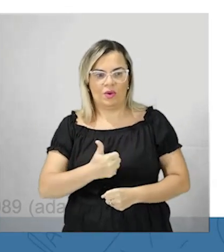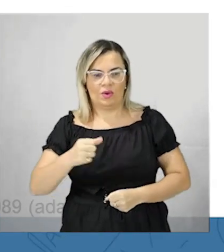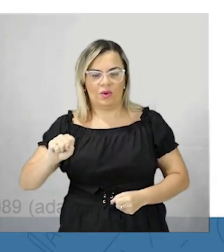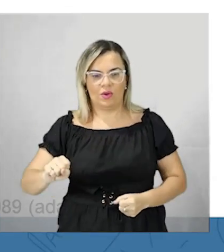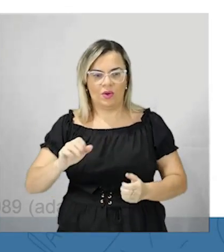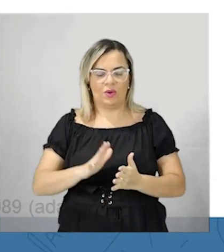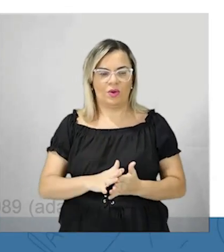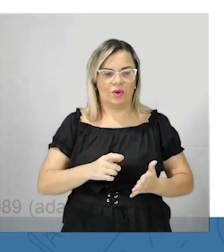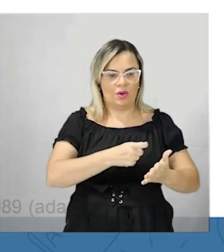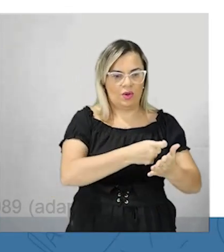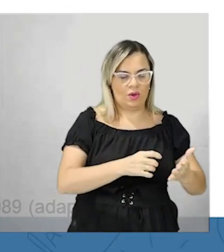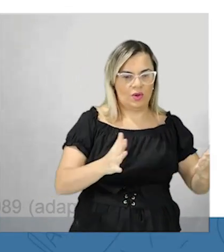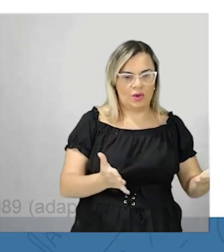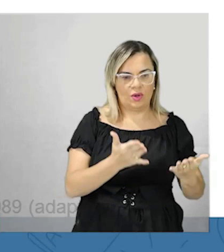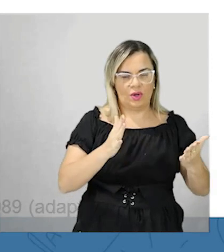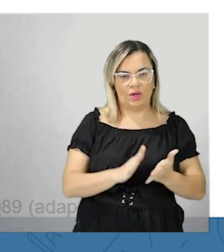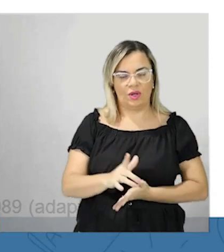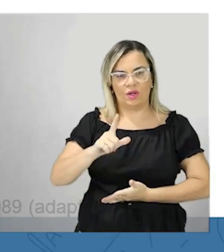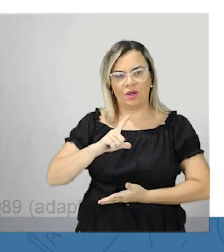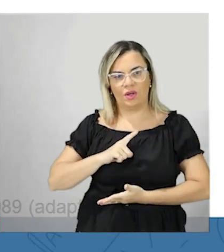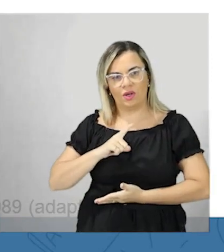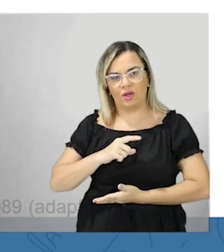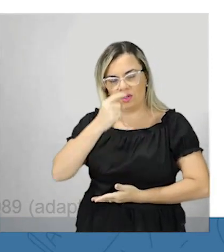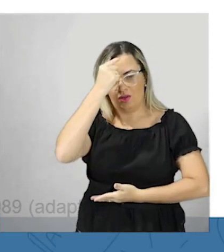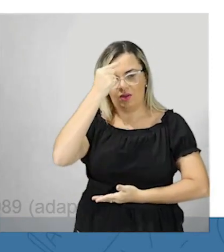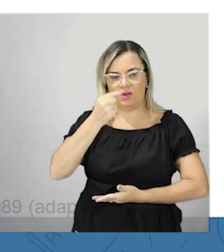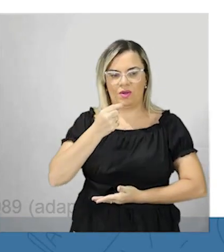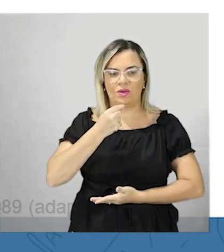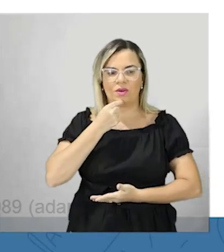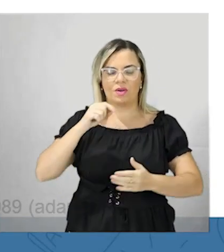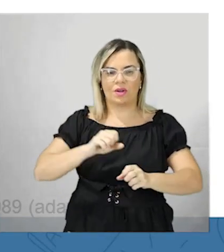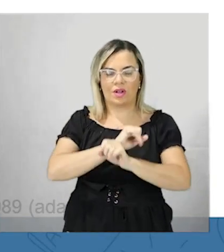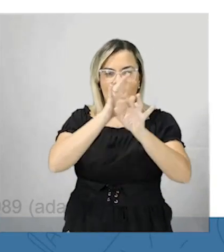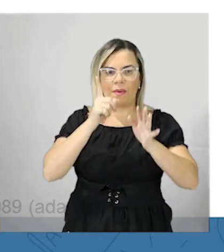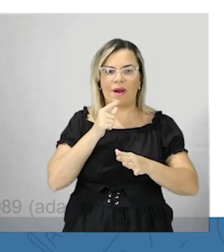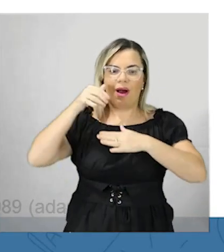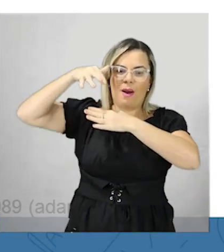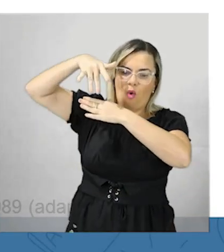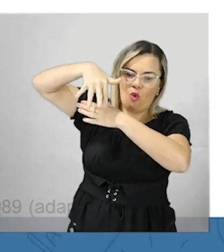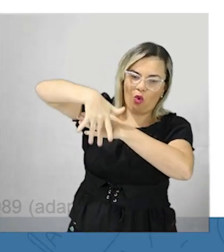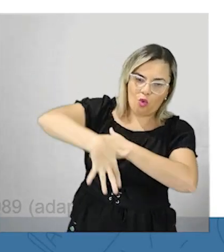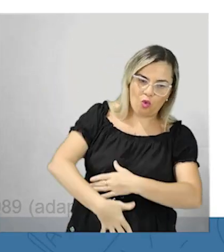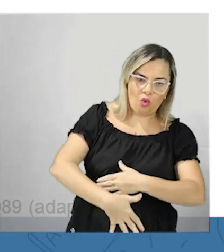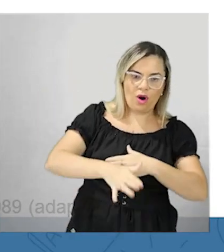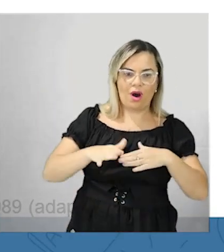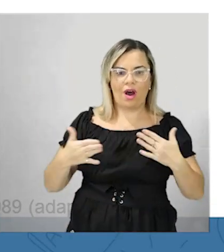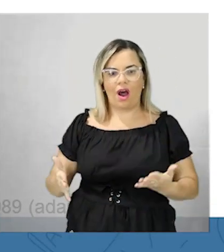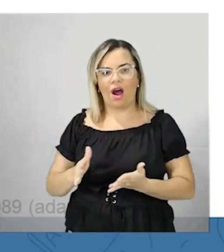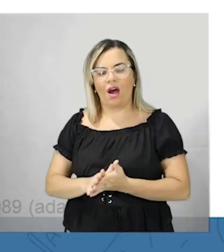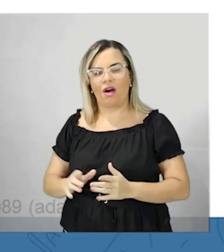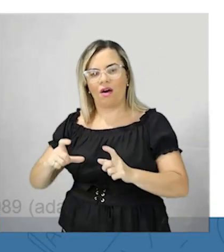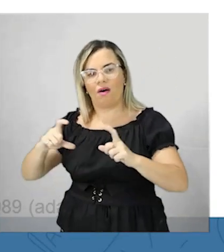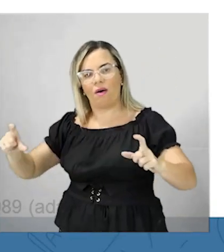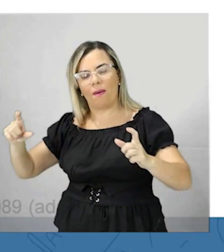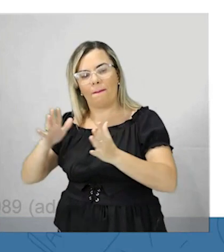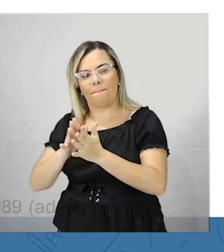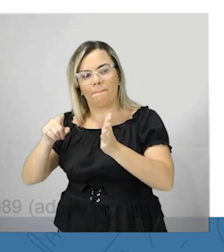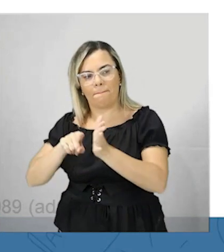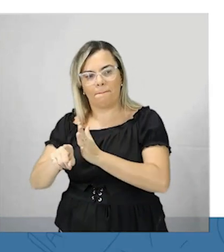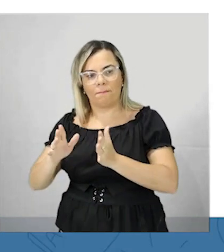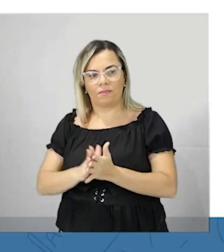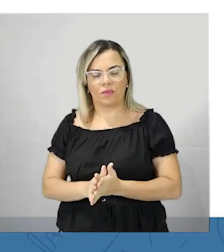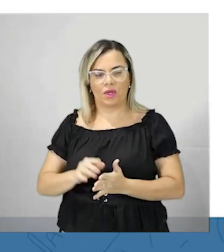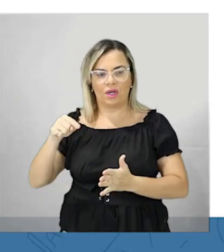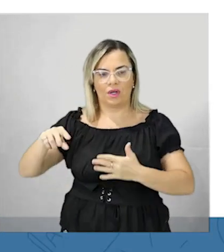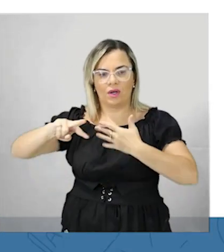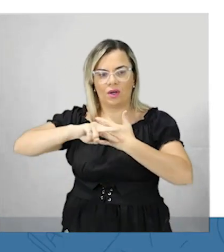Texto motivador, nós temos uma imagem, que claramente tem uma cachoeira, mas vamos para o comando, vamos ver o que o comando pergunta. A causa